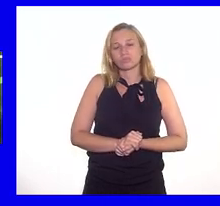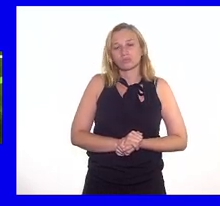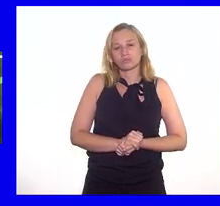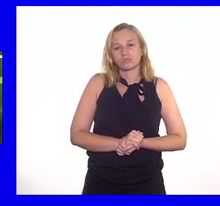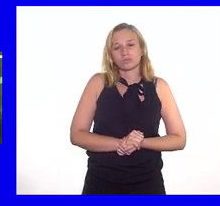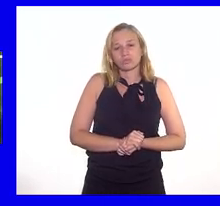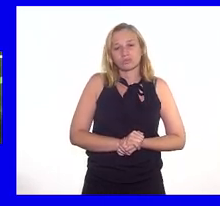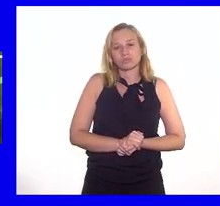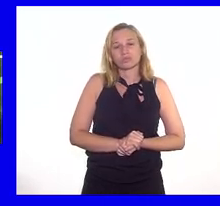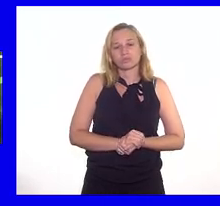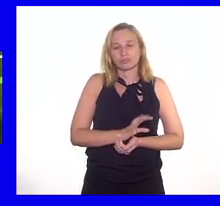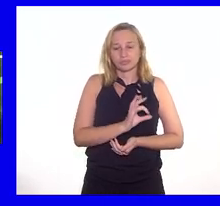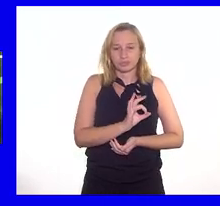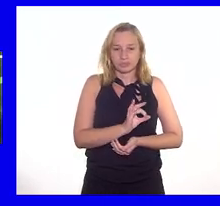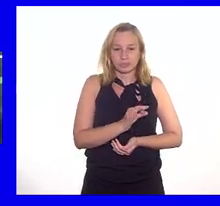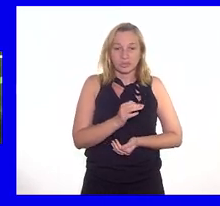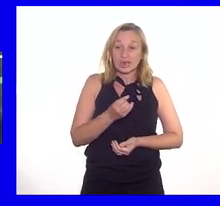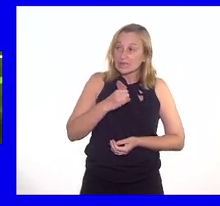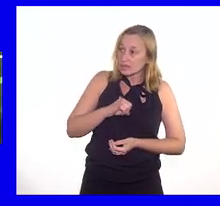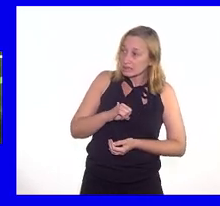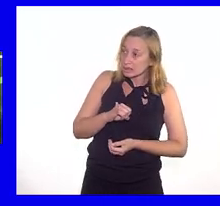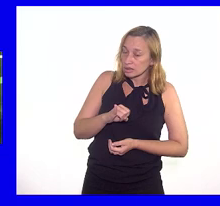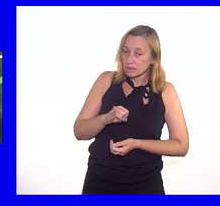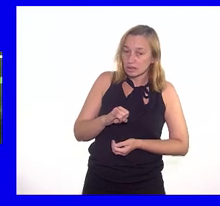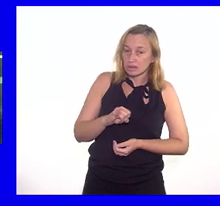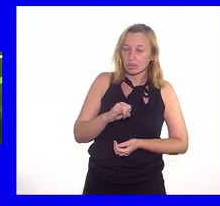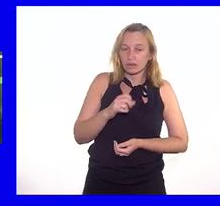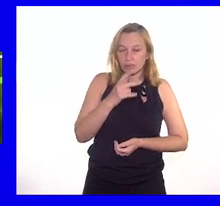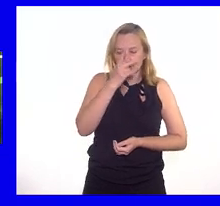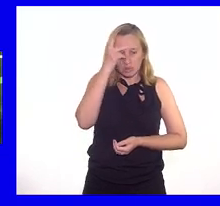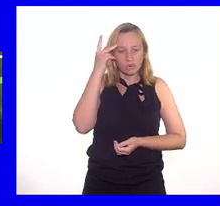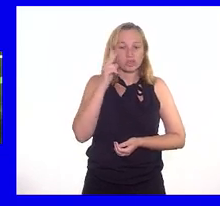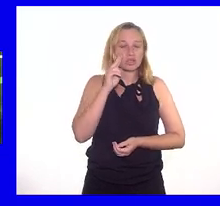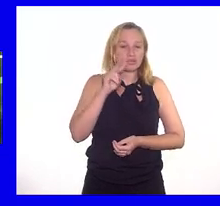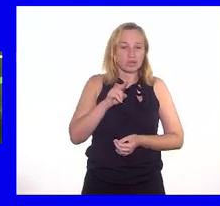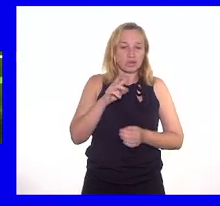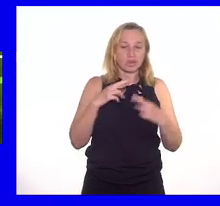E a gente, inclusive, talvez se alguém esteja